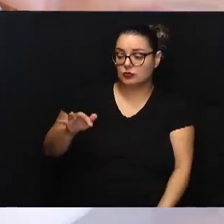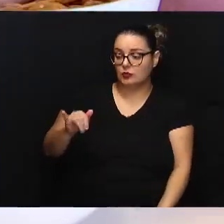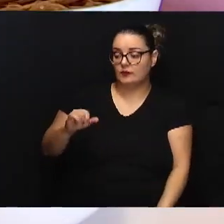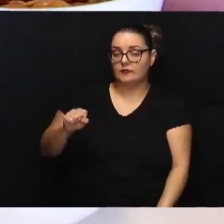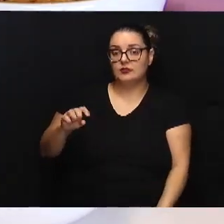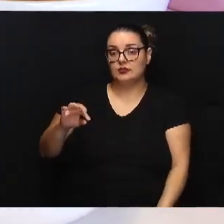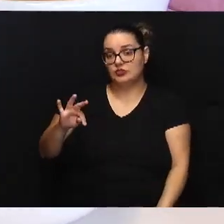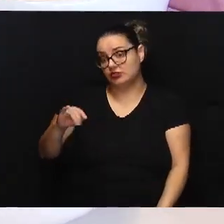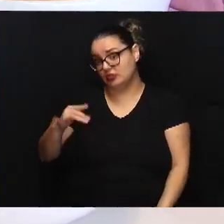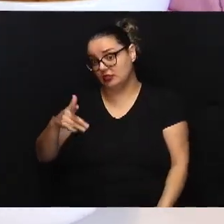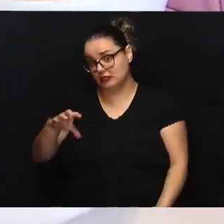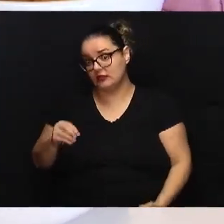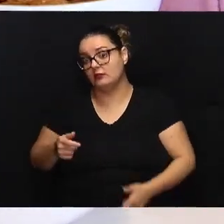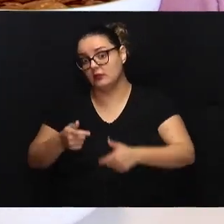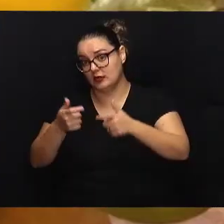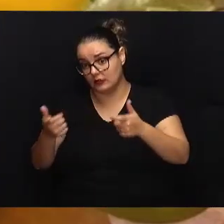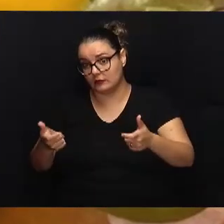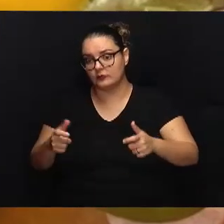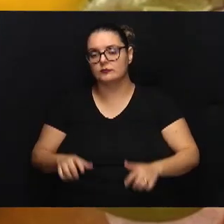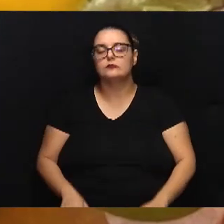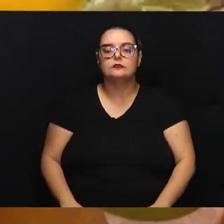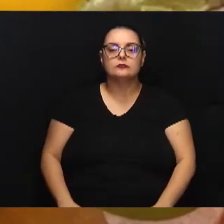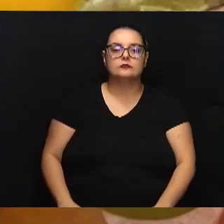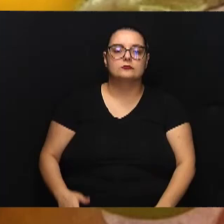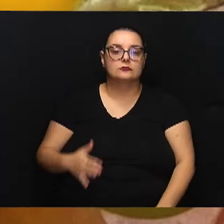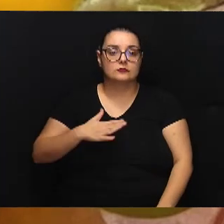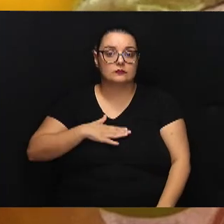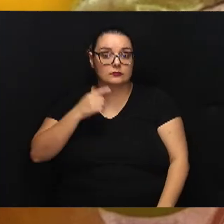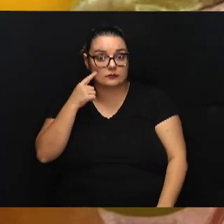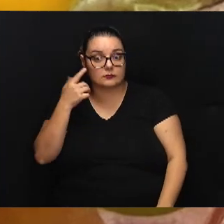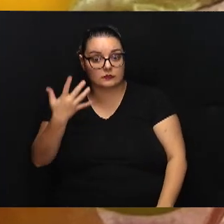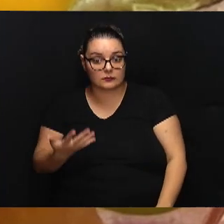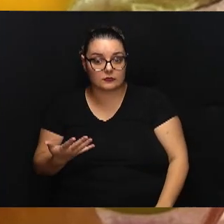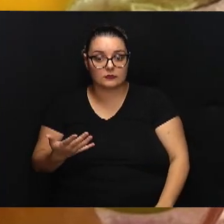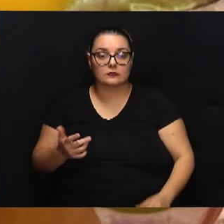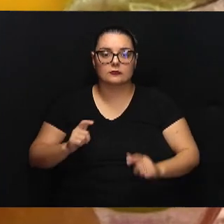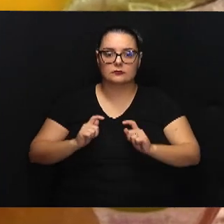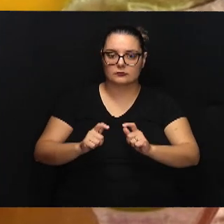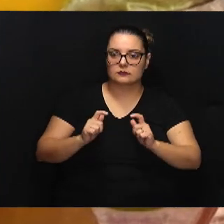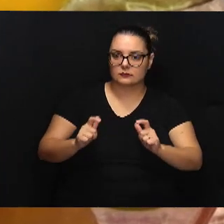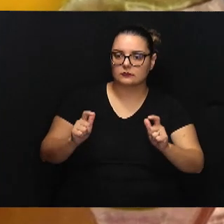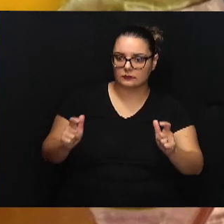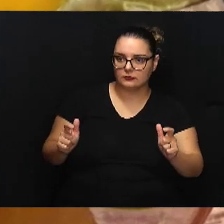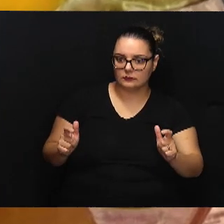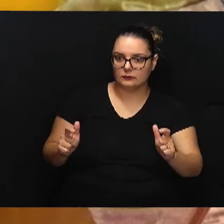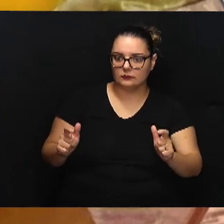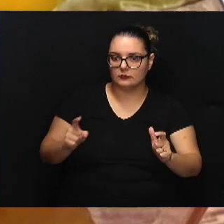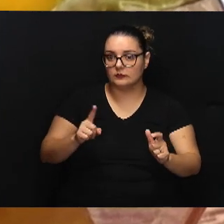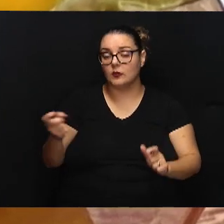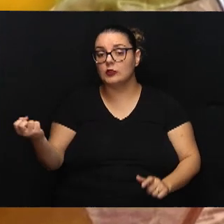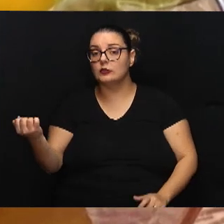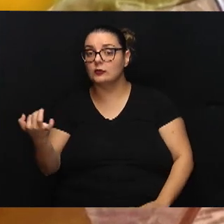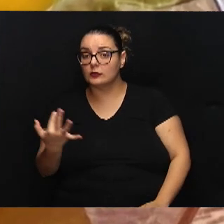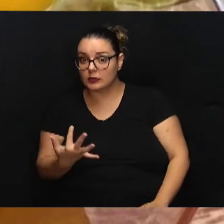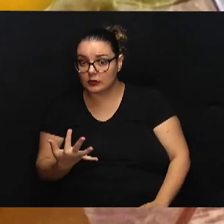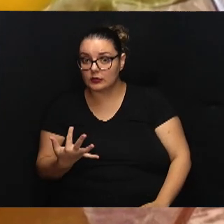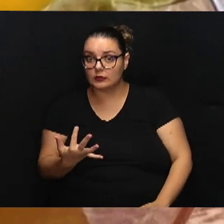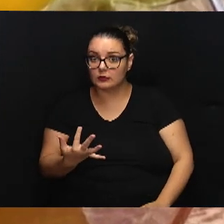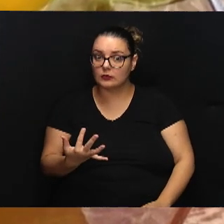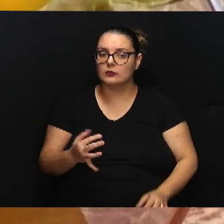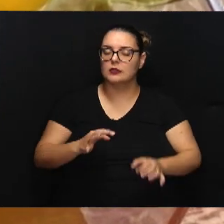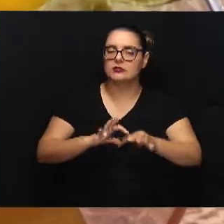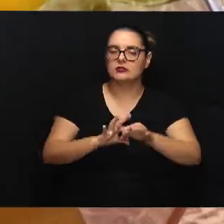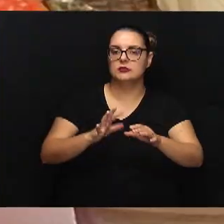então eu acho que, assim, a minha intenção é crescer não em quantidade, mas em deixar o meu produto cada vez